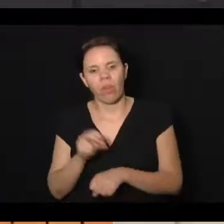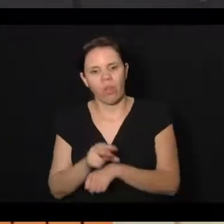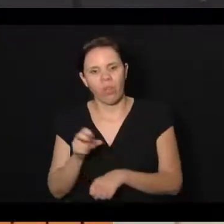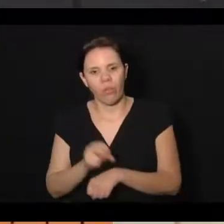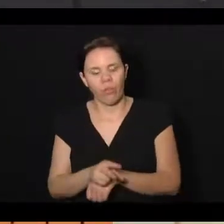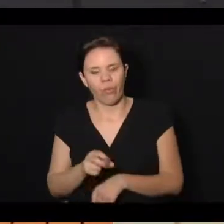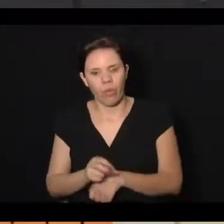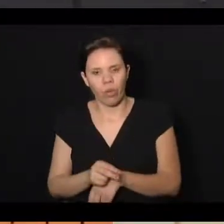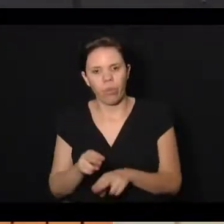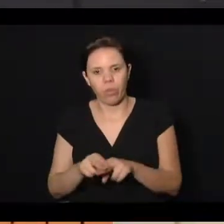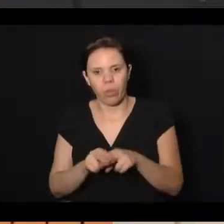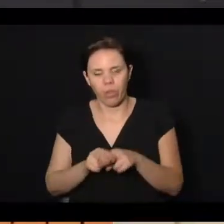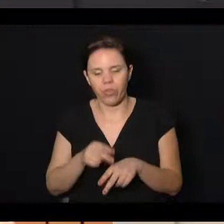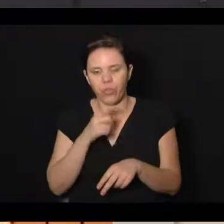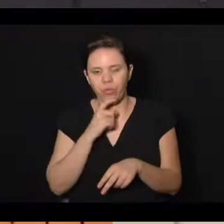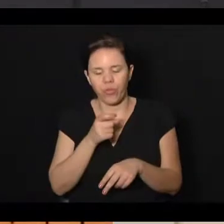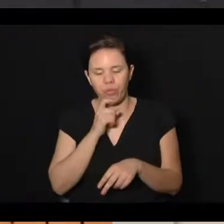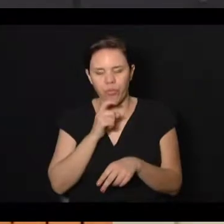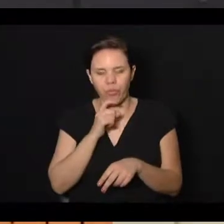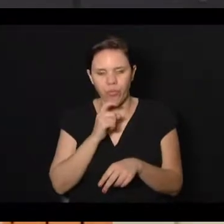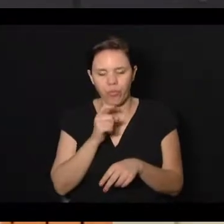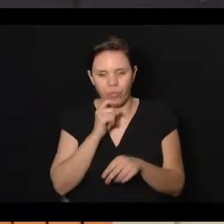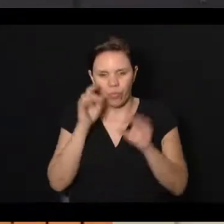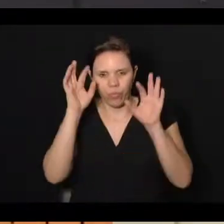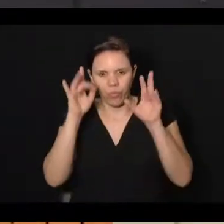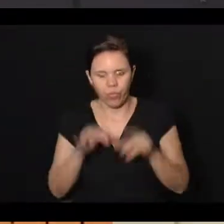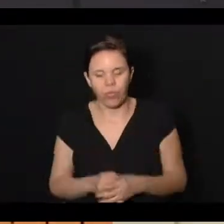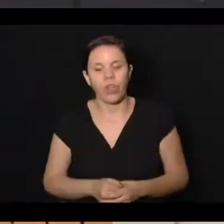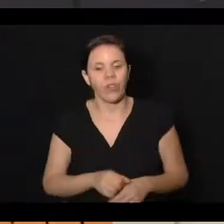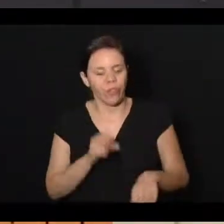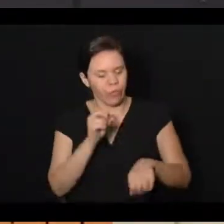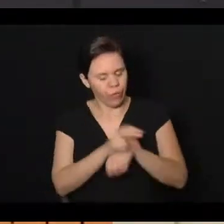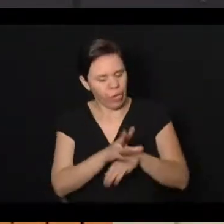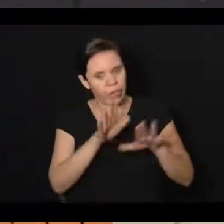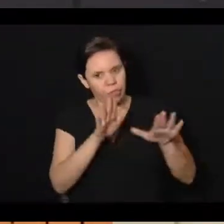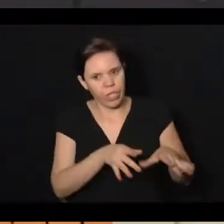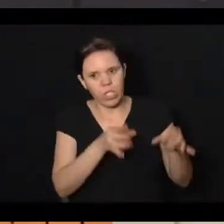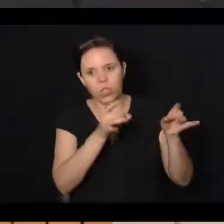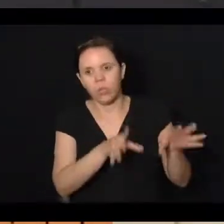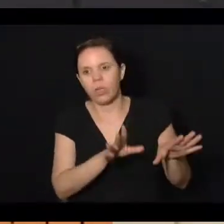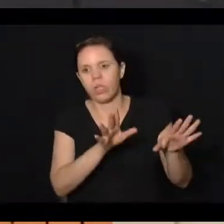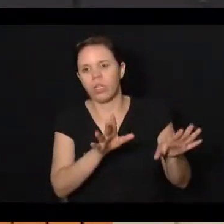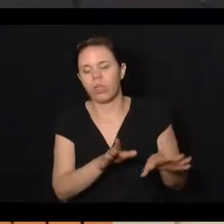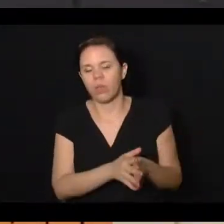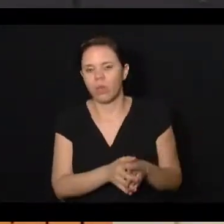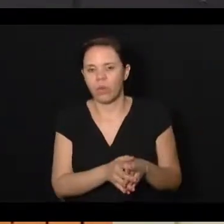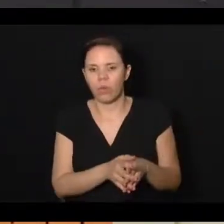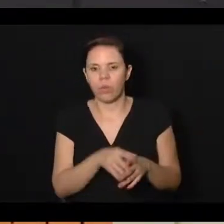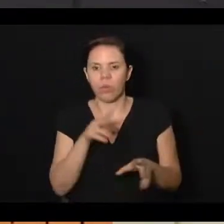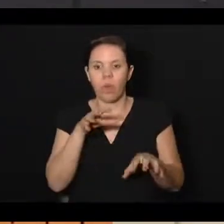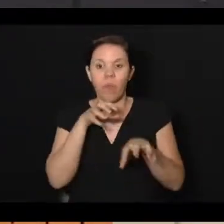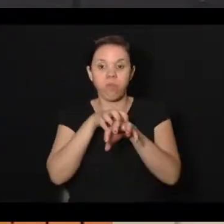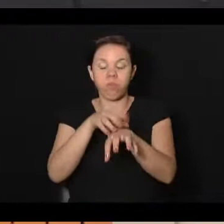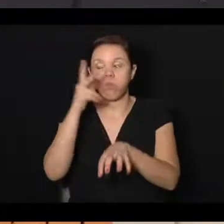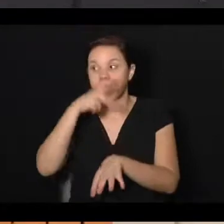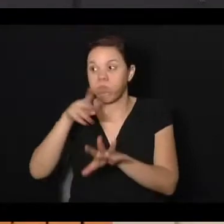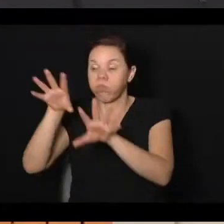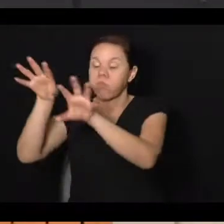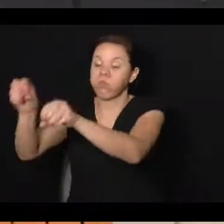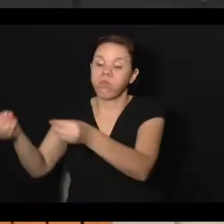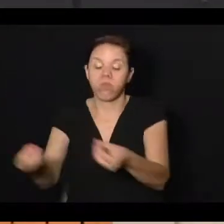operação inverno a gente faz deixa essas vagas reservadas para o pessoal do ss rua poder levar quem se